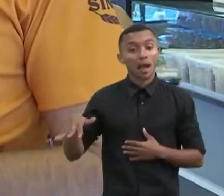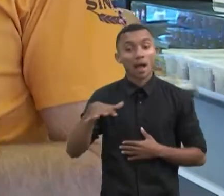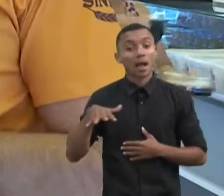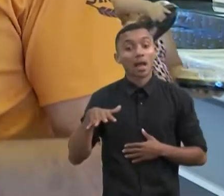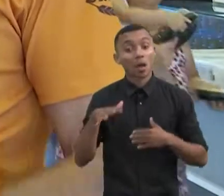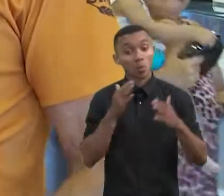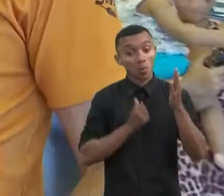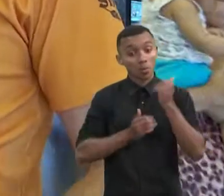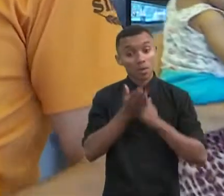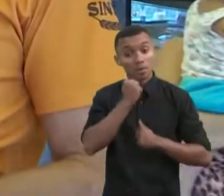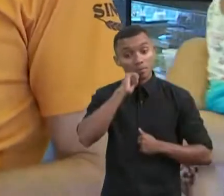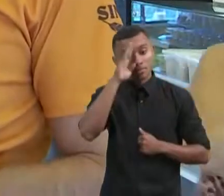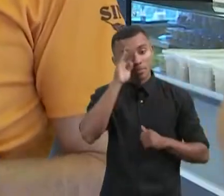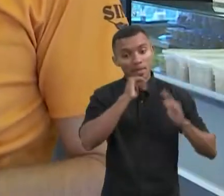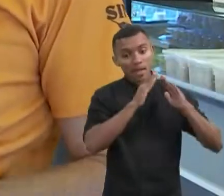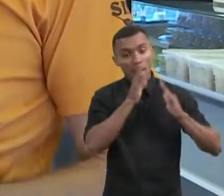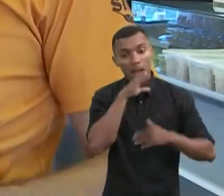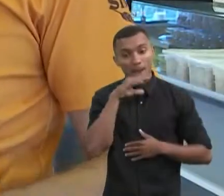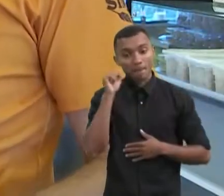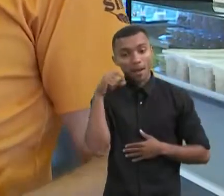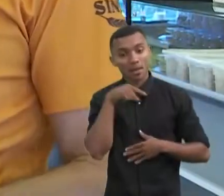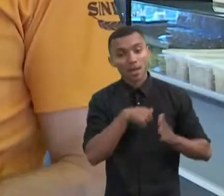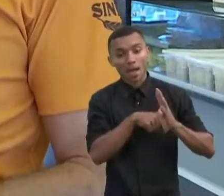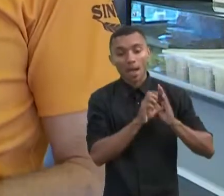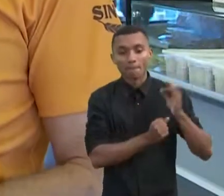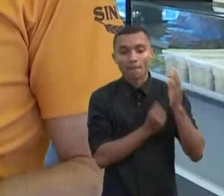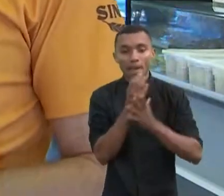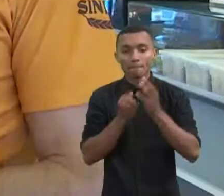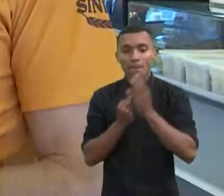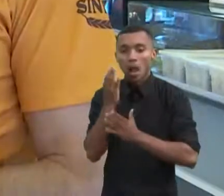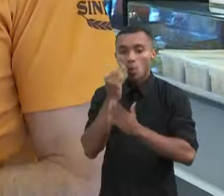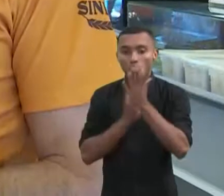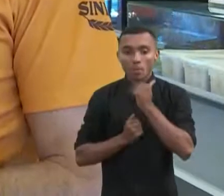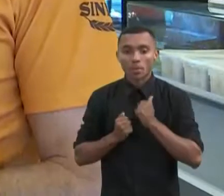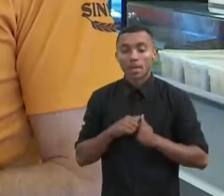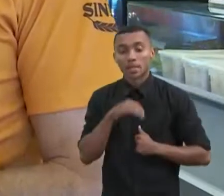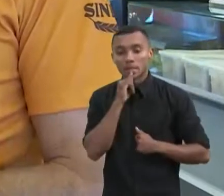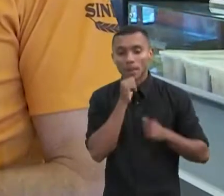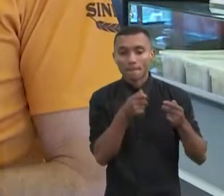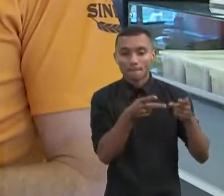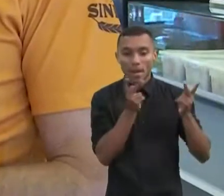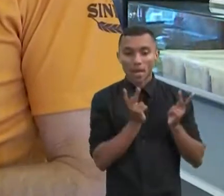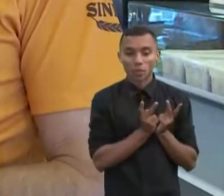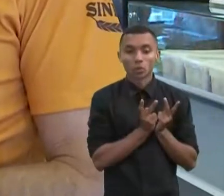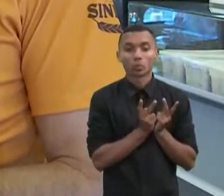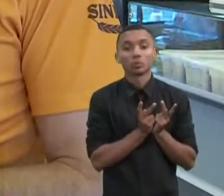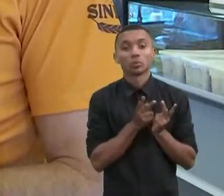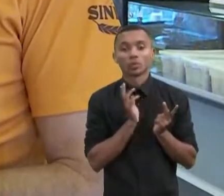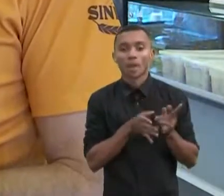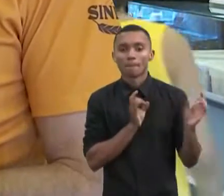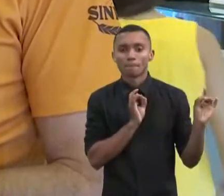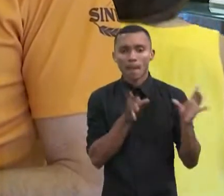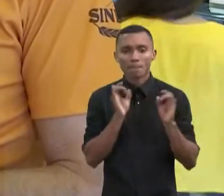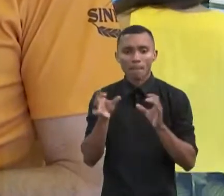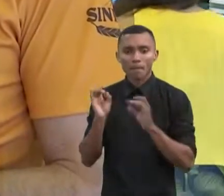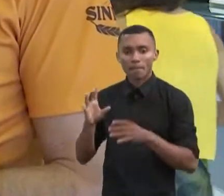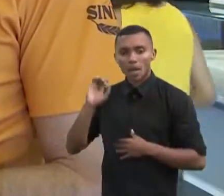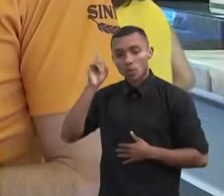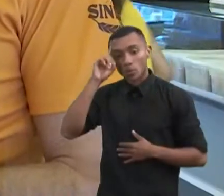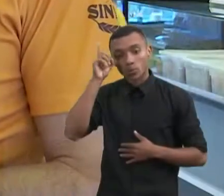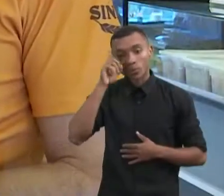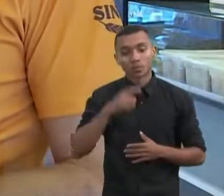alimentação, principalmente das padarias que fabricam muitas comidas típicas, né? Os pratinhos já estão vendendo todo dia